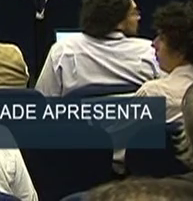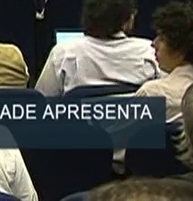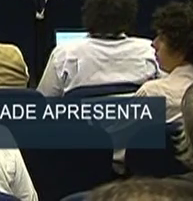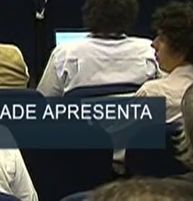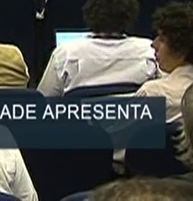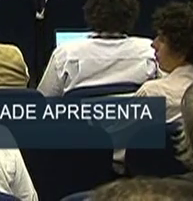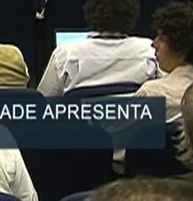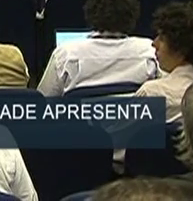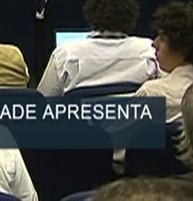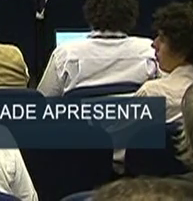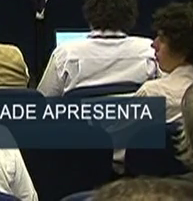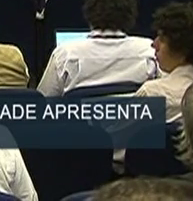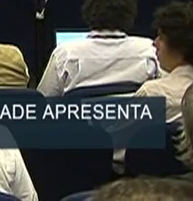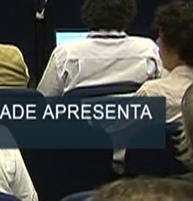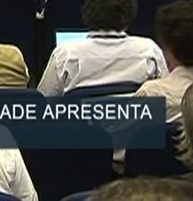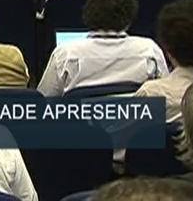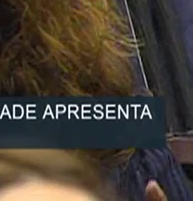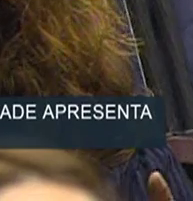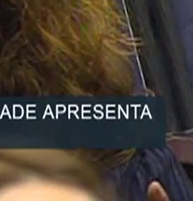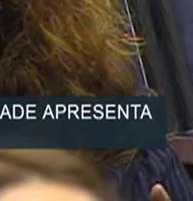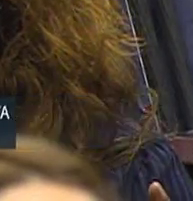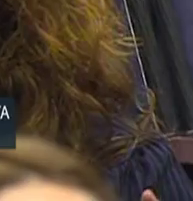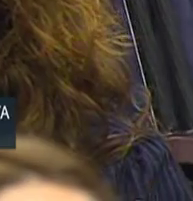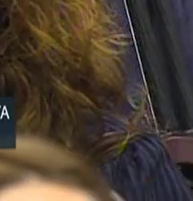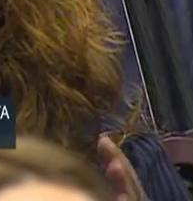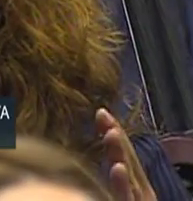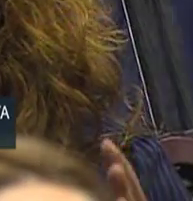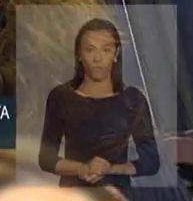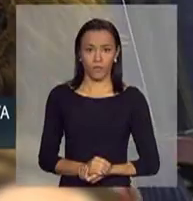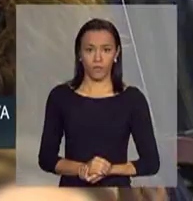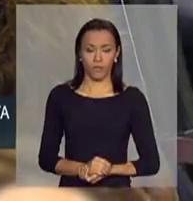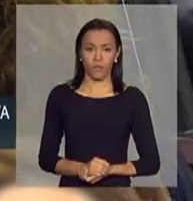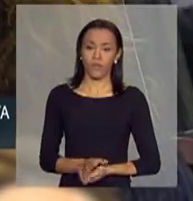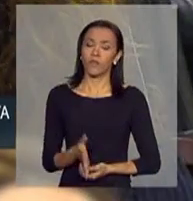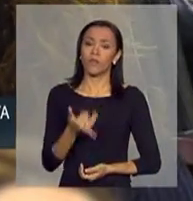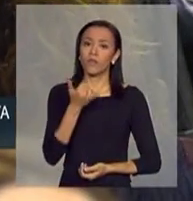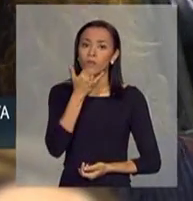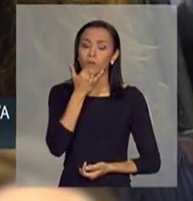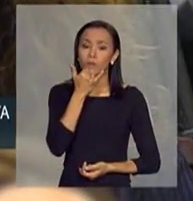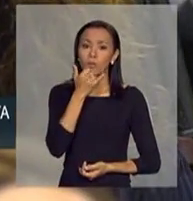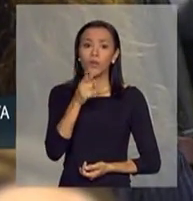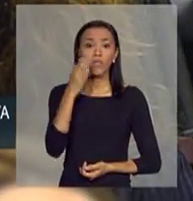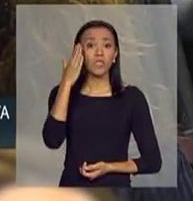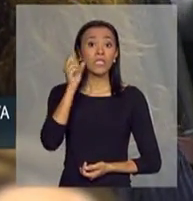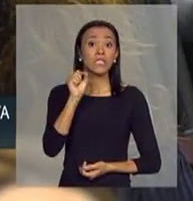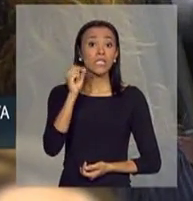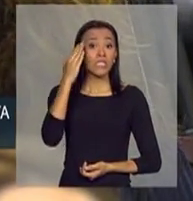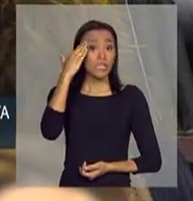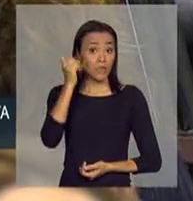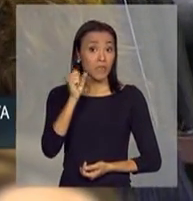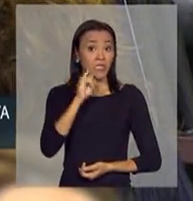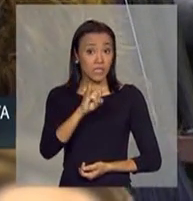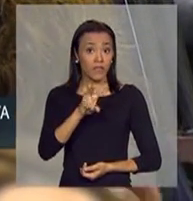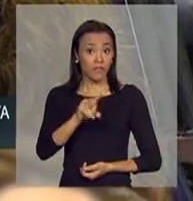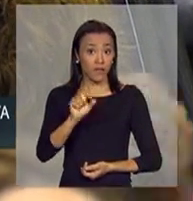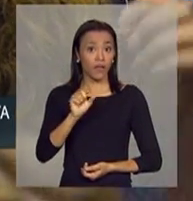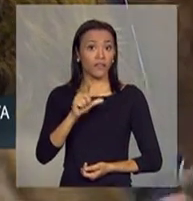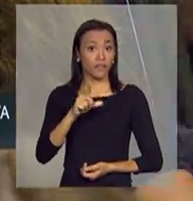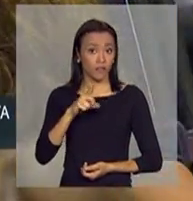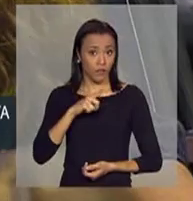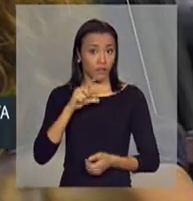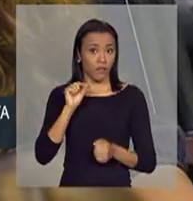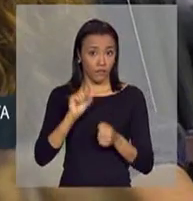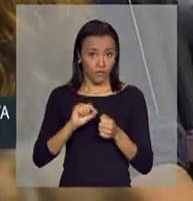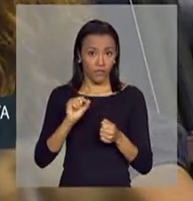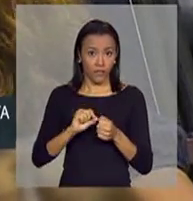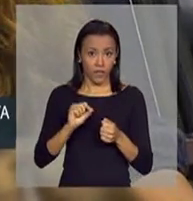Desculpe, como estavam falando da exumação do ex-presidente Goulart, eu queria saber se foi decidida, se vai ser feita mesmo, e do